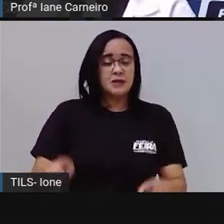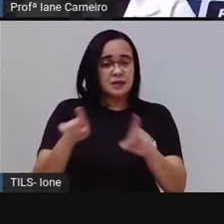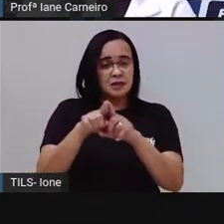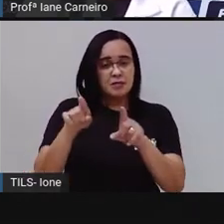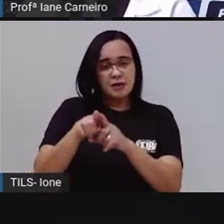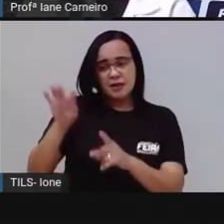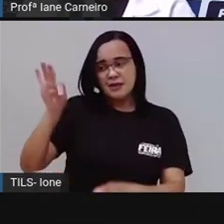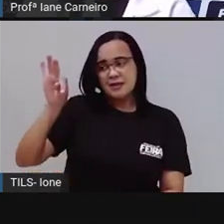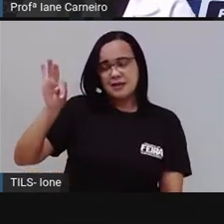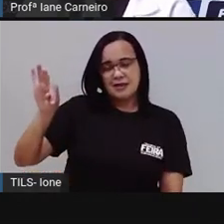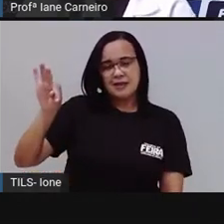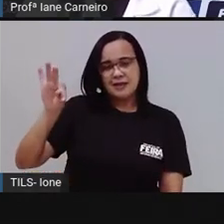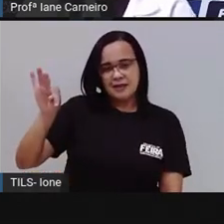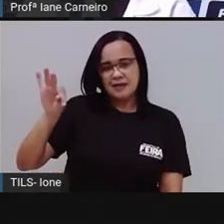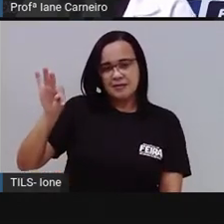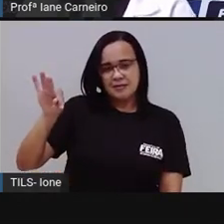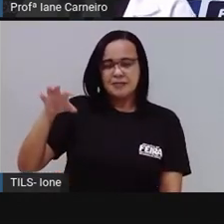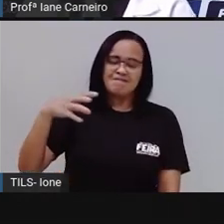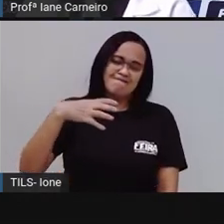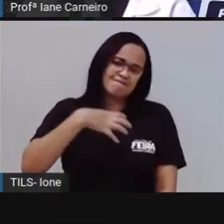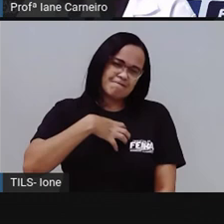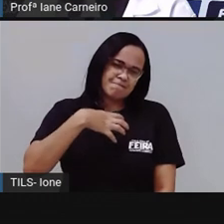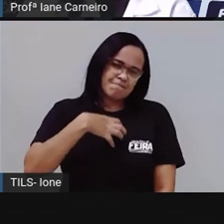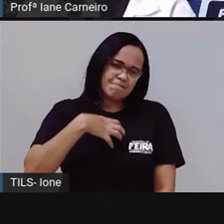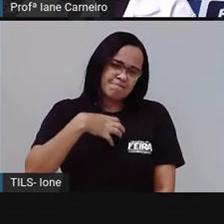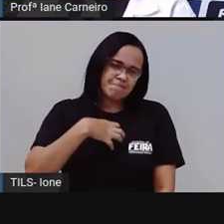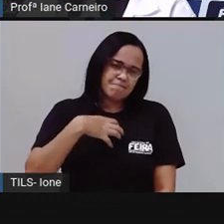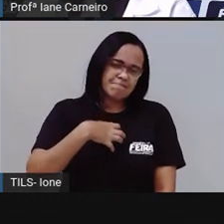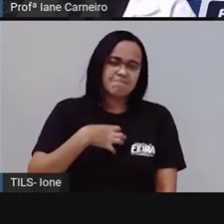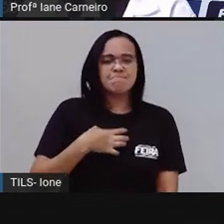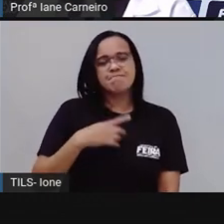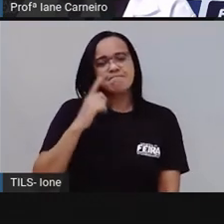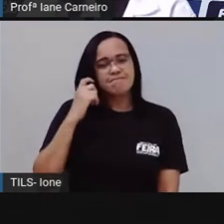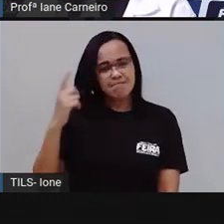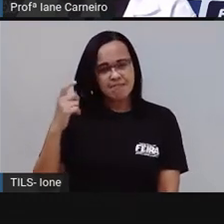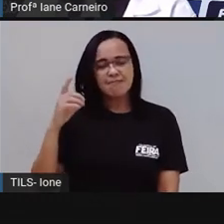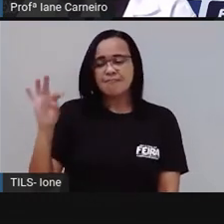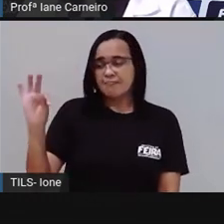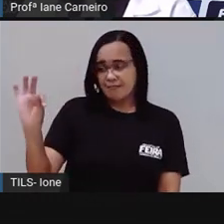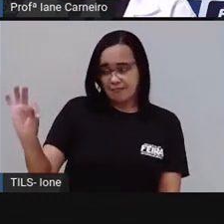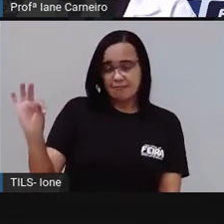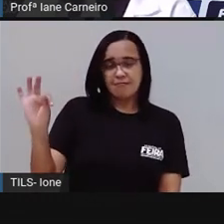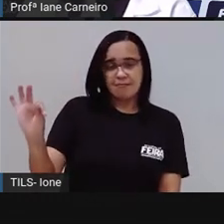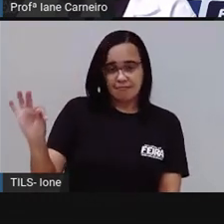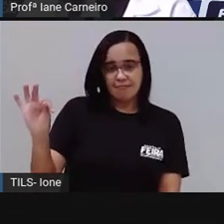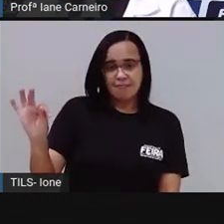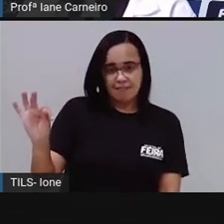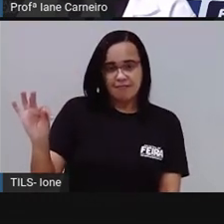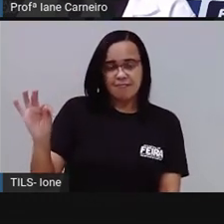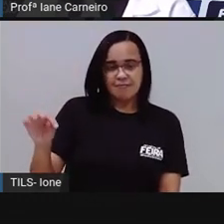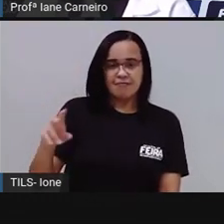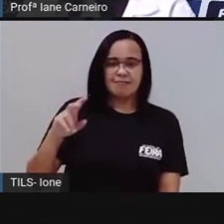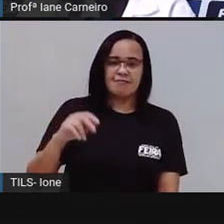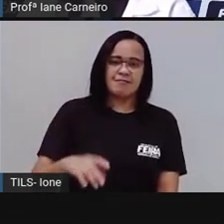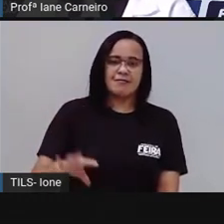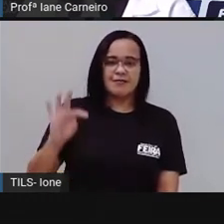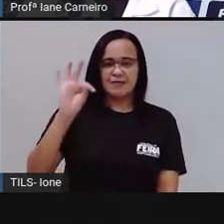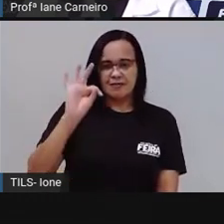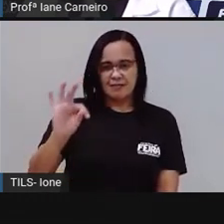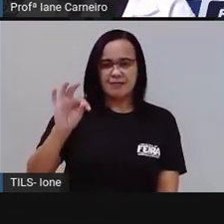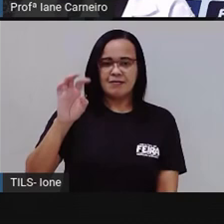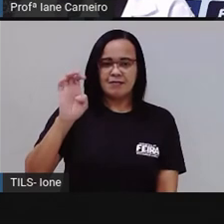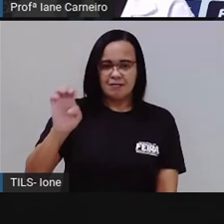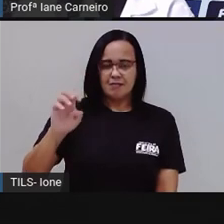ela tem o som do T mesmo, ó. Telhado ou Tainá, que vai ser a prova de vocês do